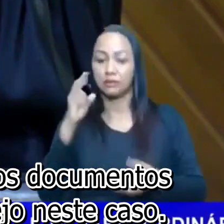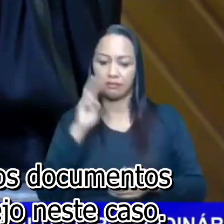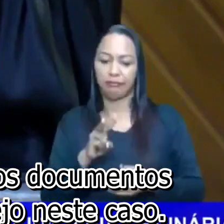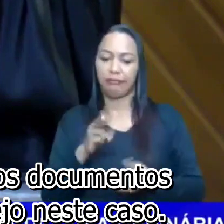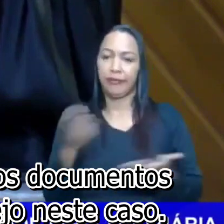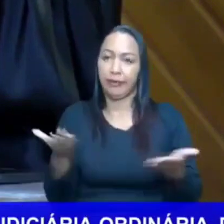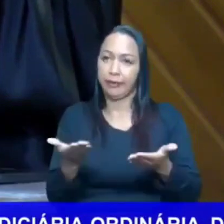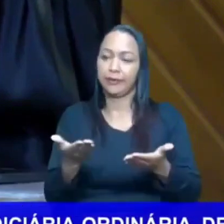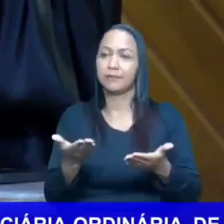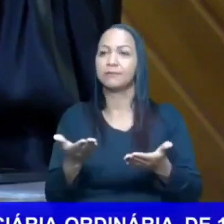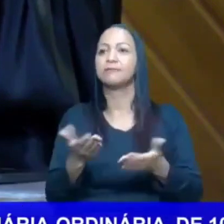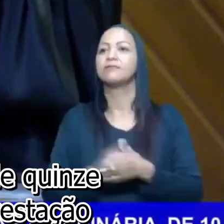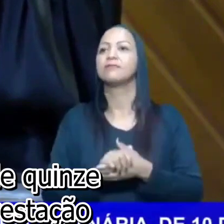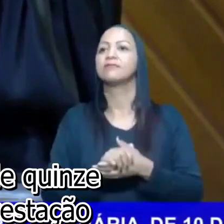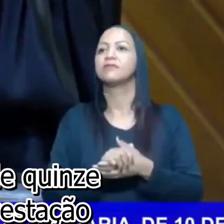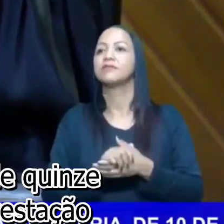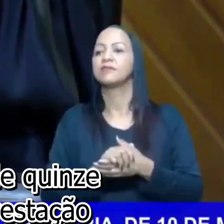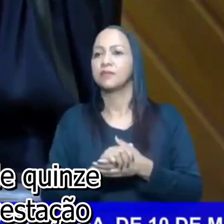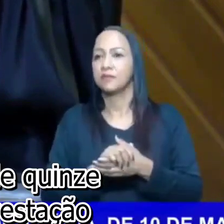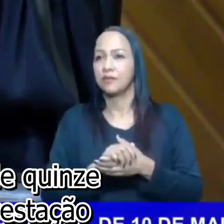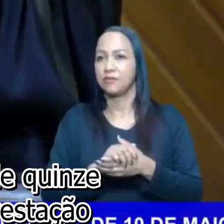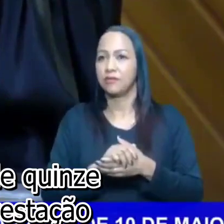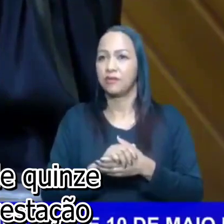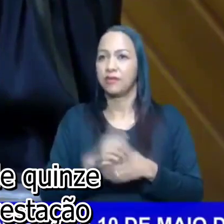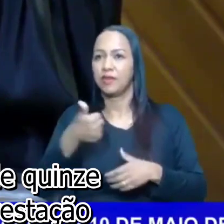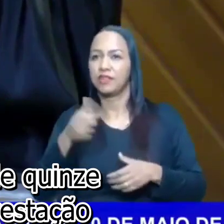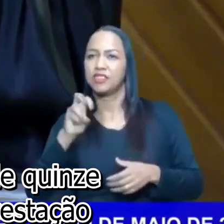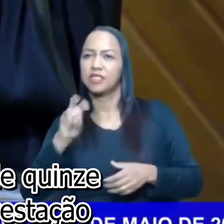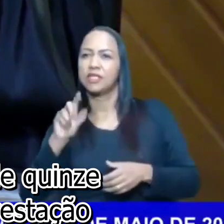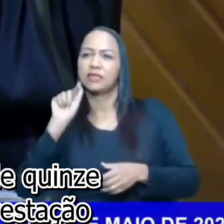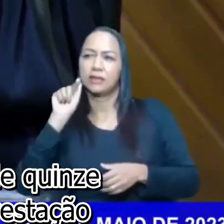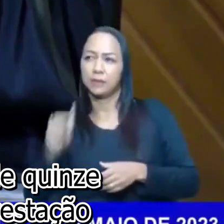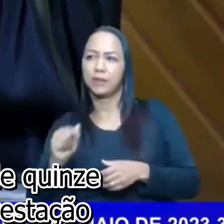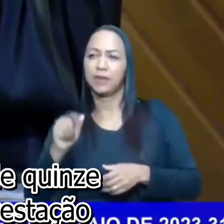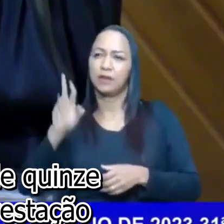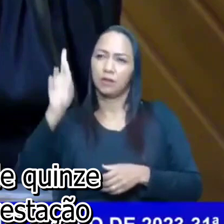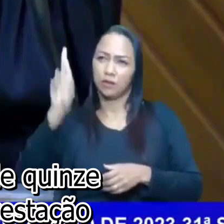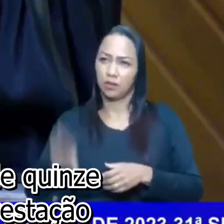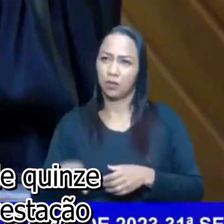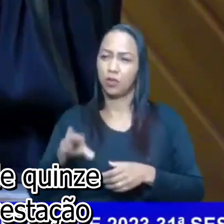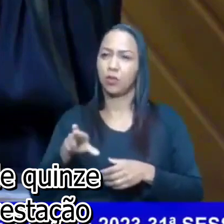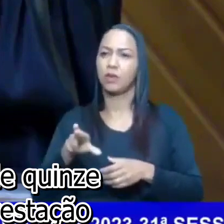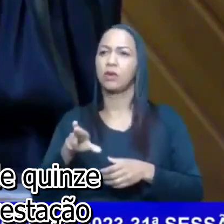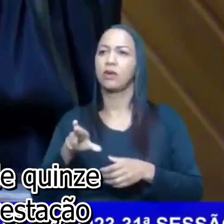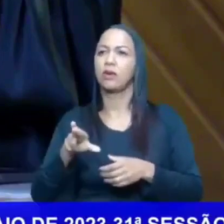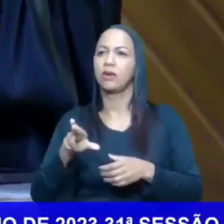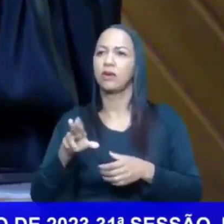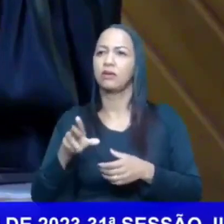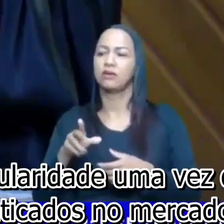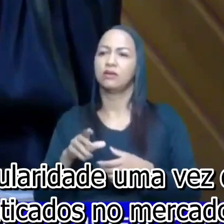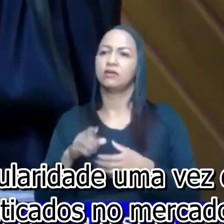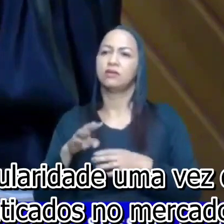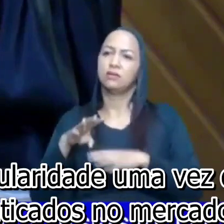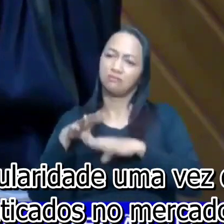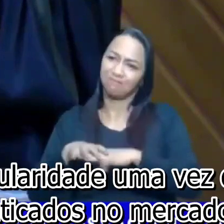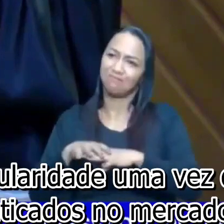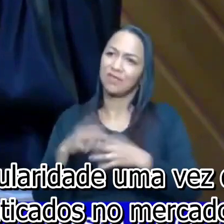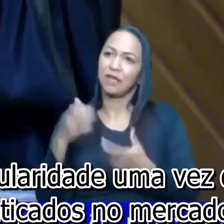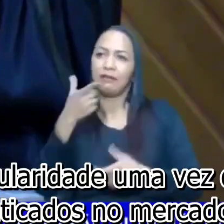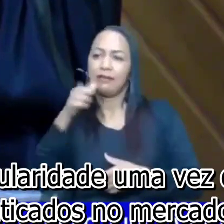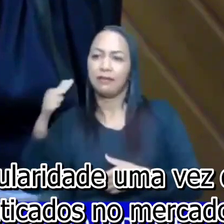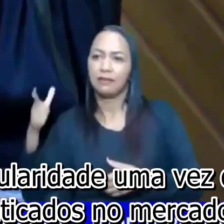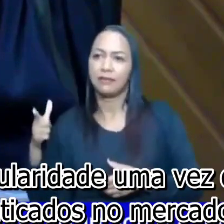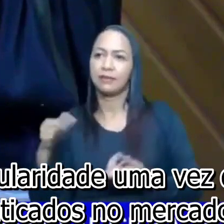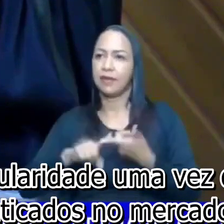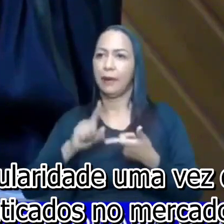caso. Quanto à suposta abusividade no montante de R$ 15.000 pagos ao causídico que atuou na prestação de contas, também não